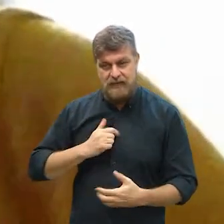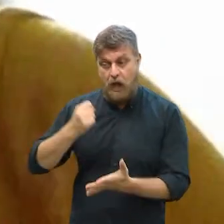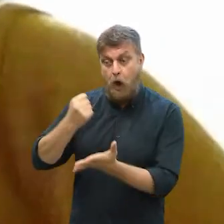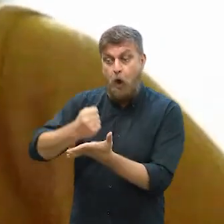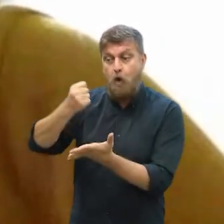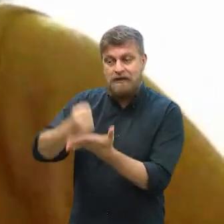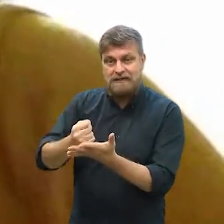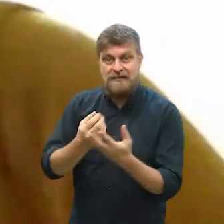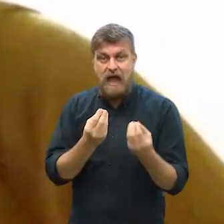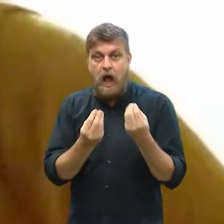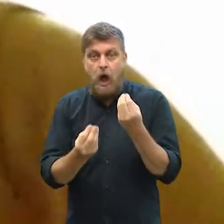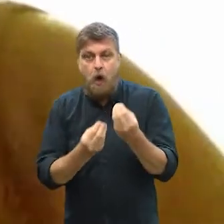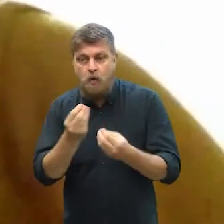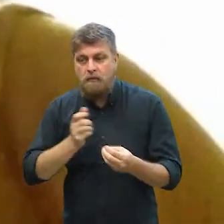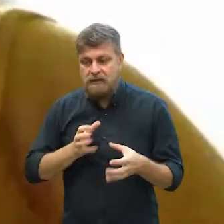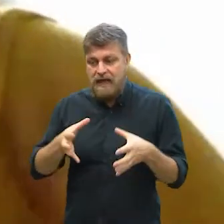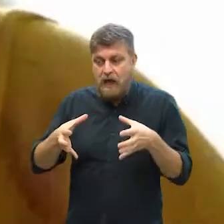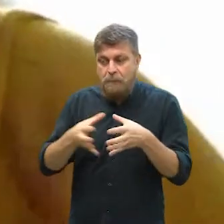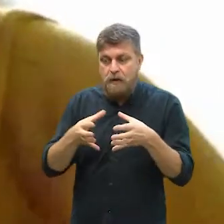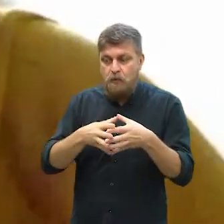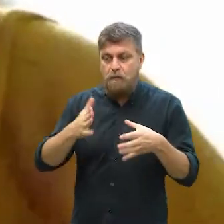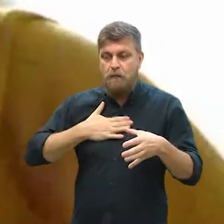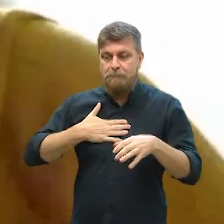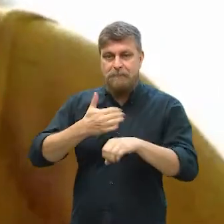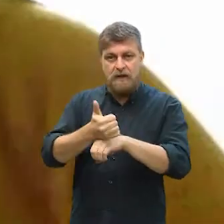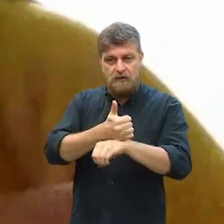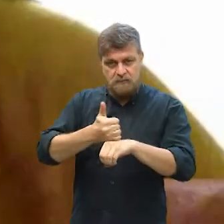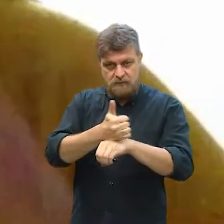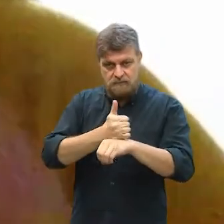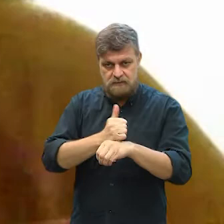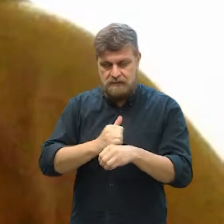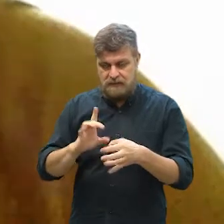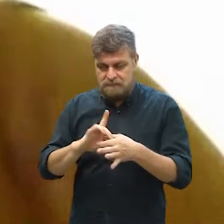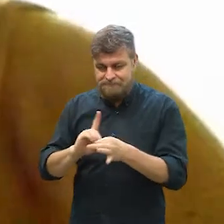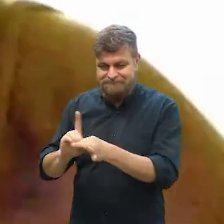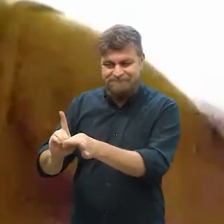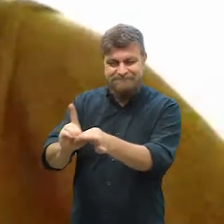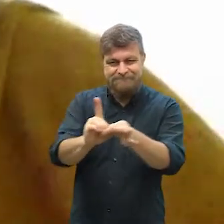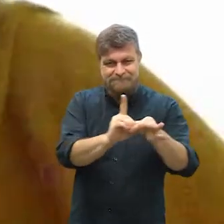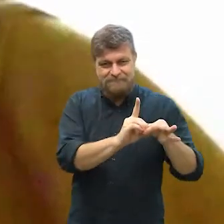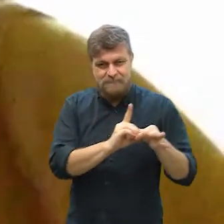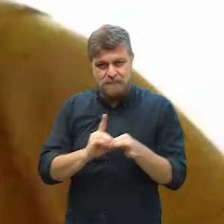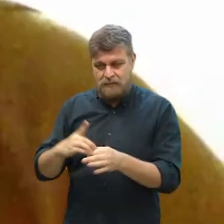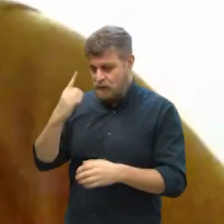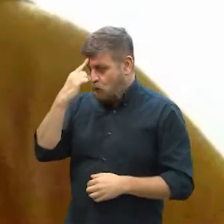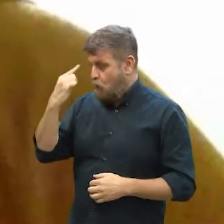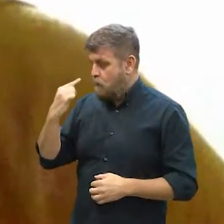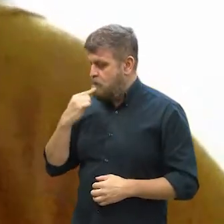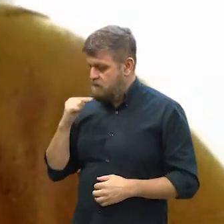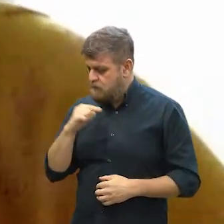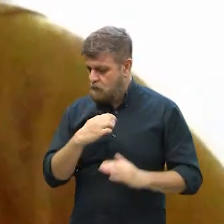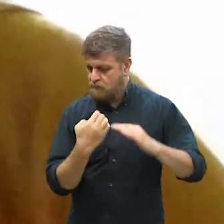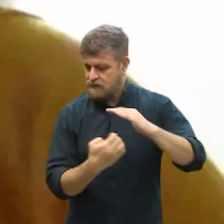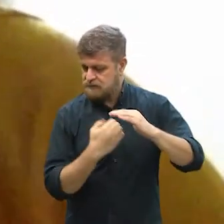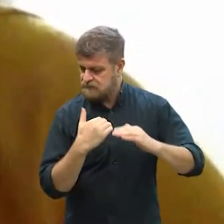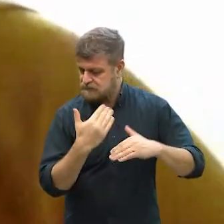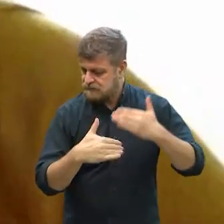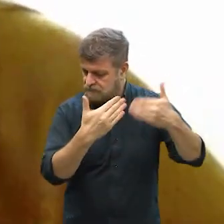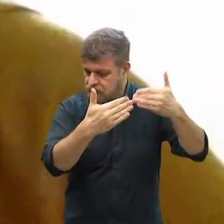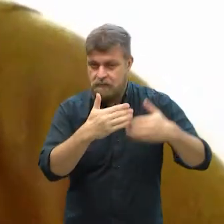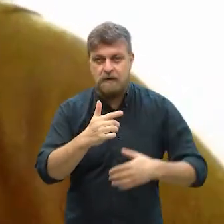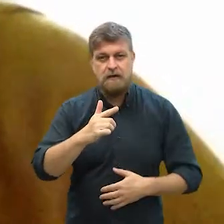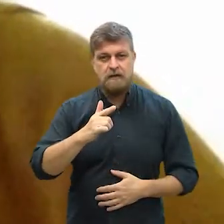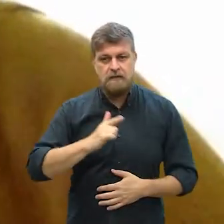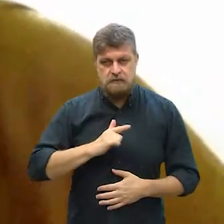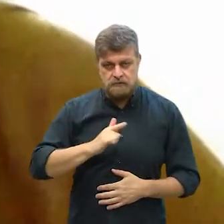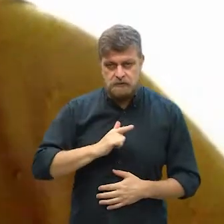também, né? Como que a gente vai compondo esse time, que tipo de perfil que a gente precisa para esse modelo de negócio que a gente estava construindo, né? Tinha